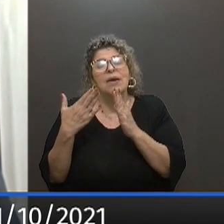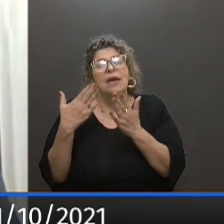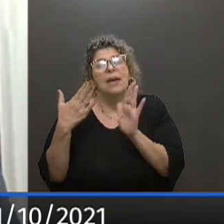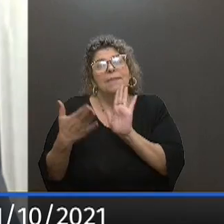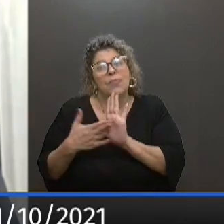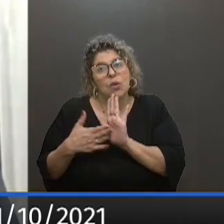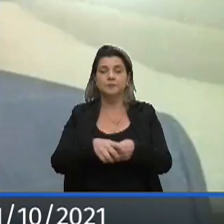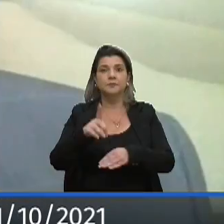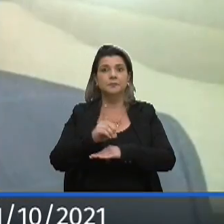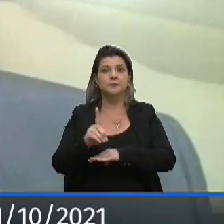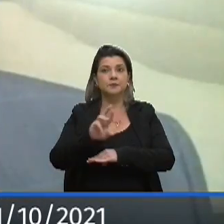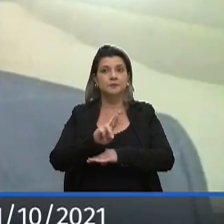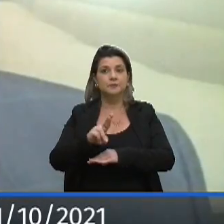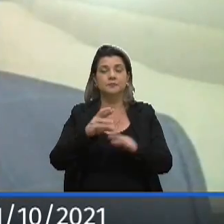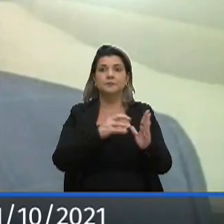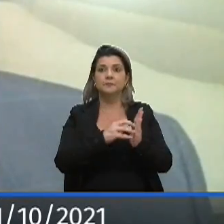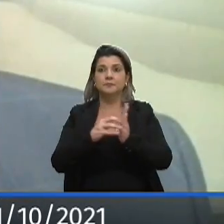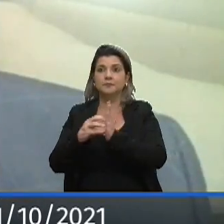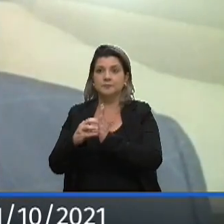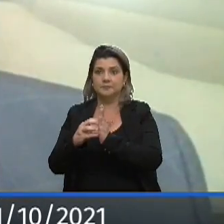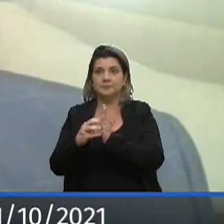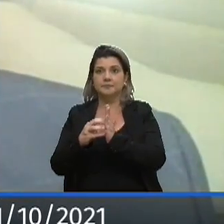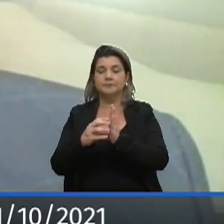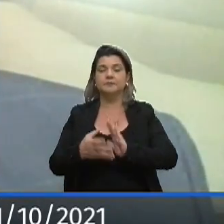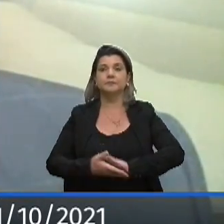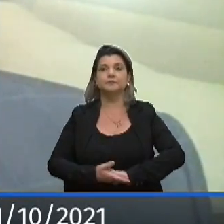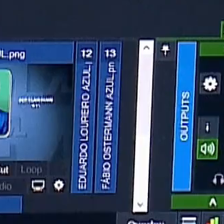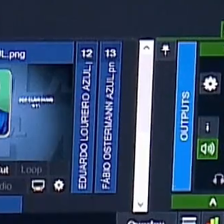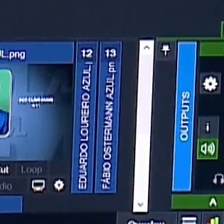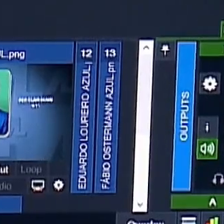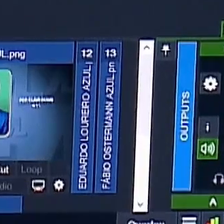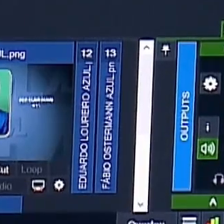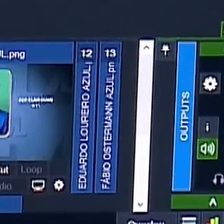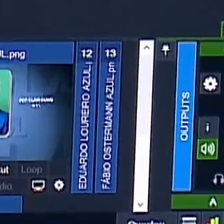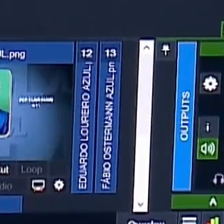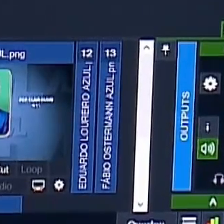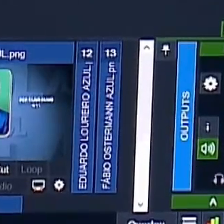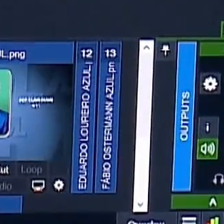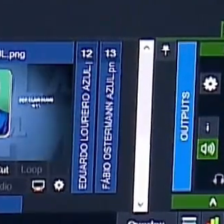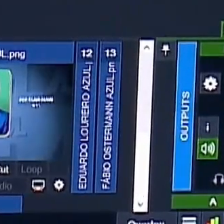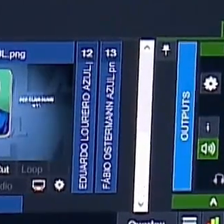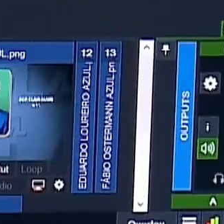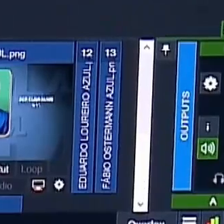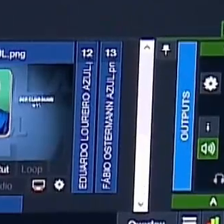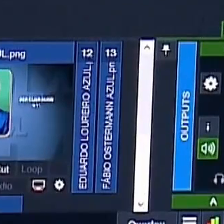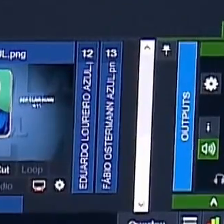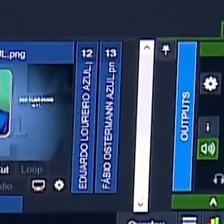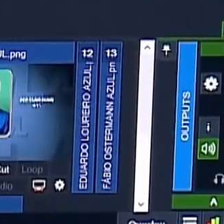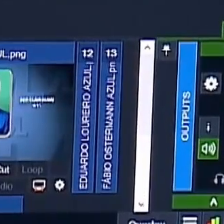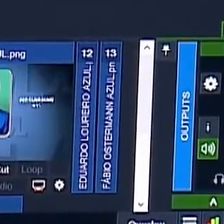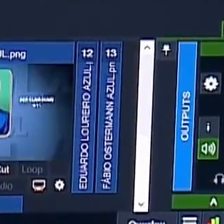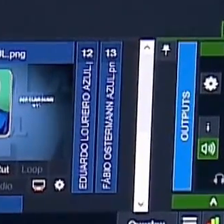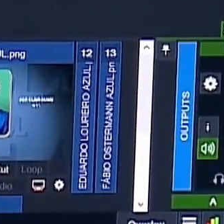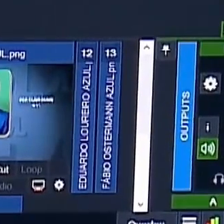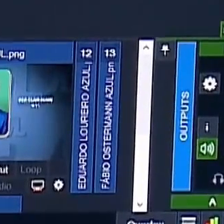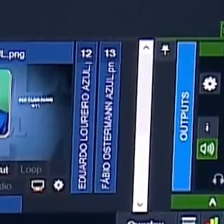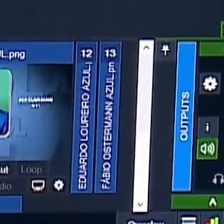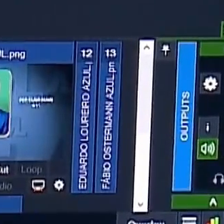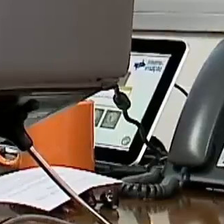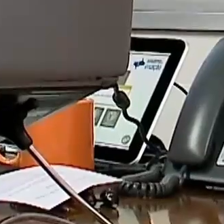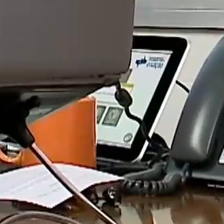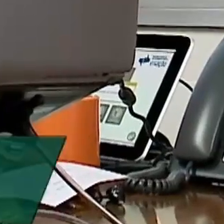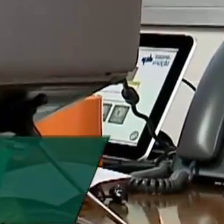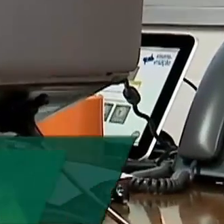reposição salarial os servidores do Detran reivindicam reposição salarial uma vez que es e há dez anos sem